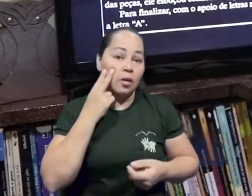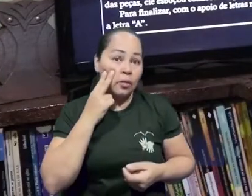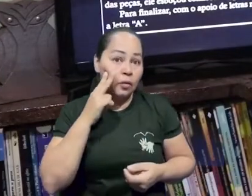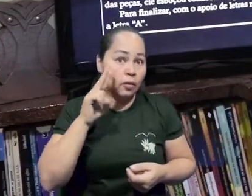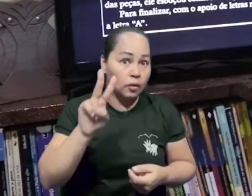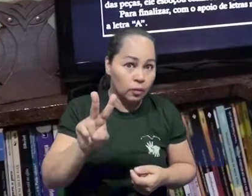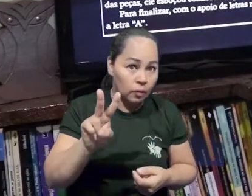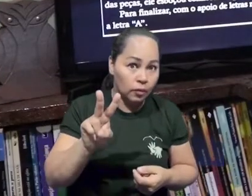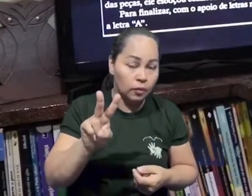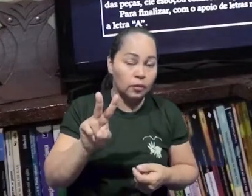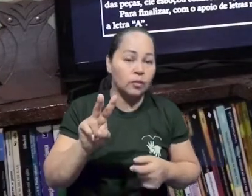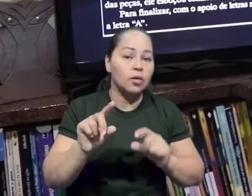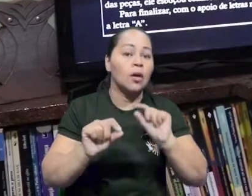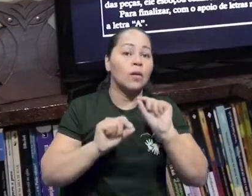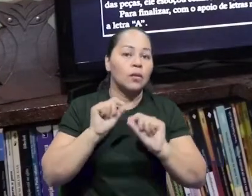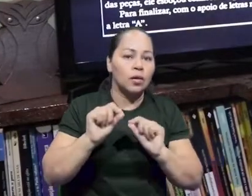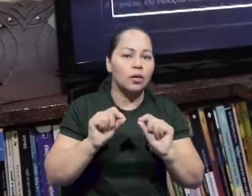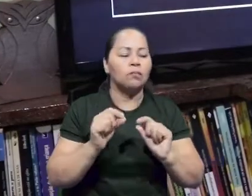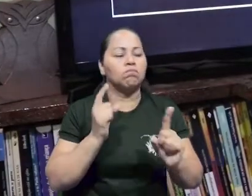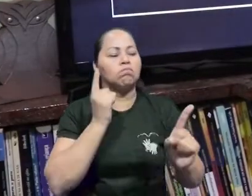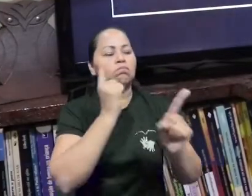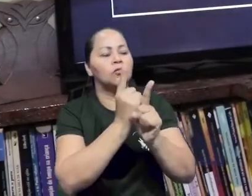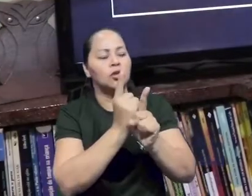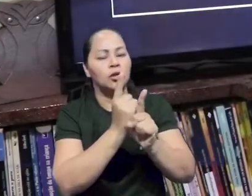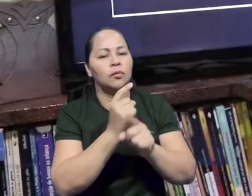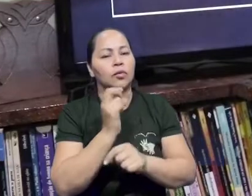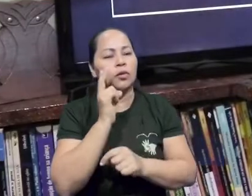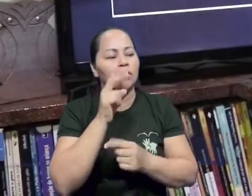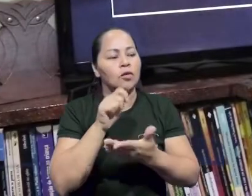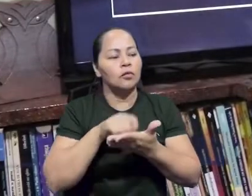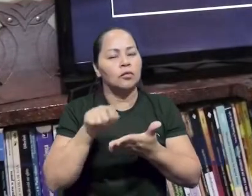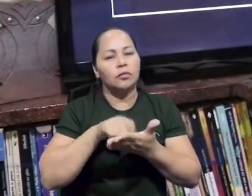segundo eu só vou confirmar algumas informações que ficarem, né,